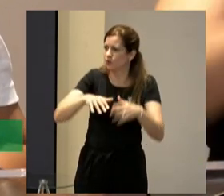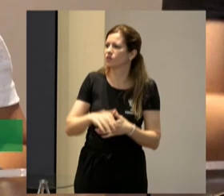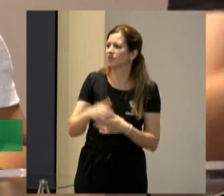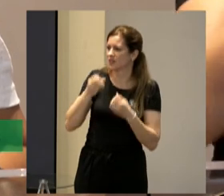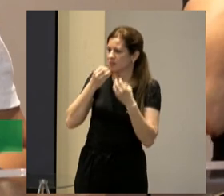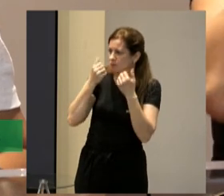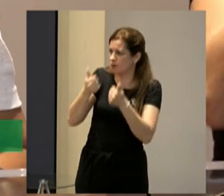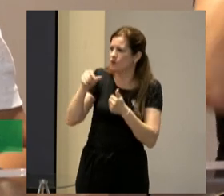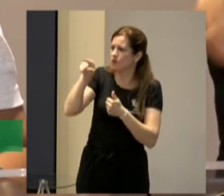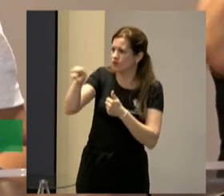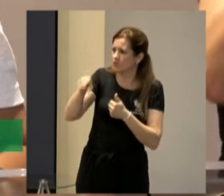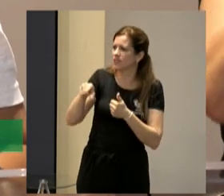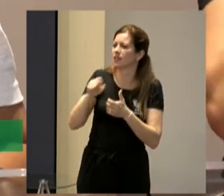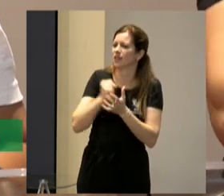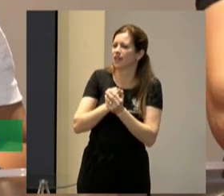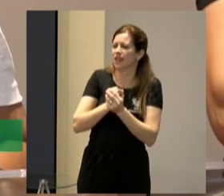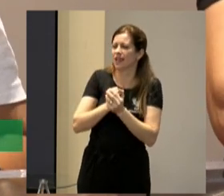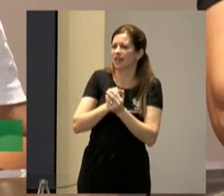tu te comprometeste.